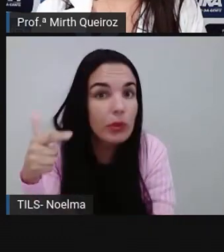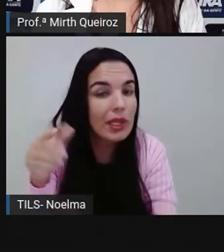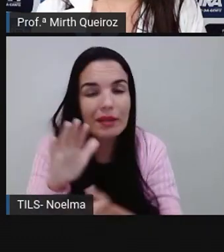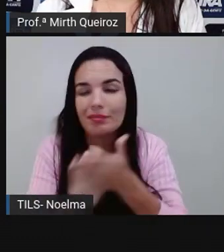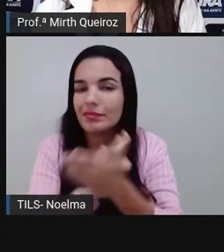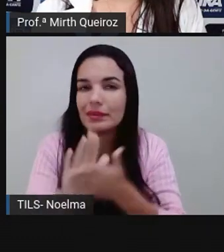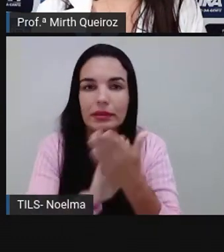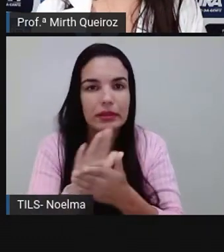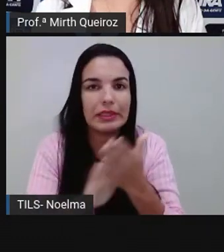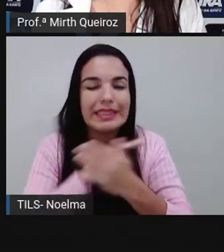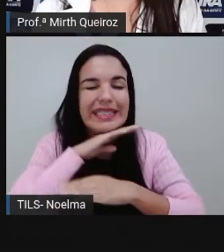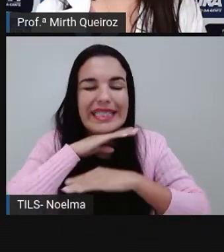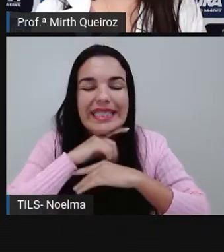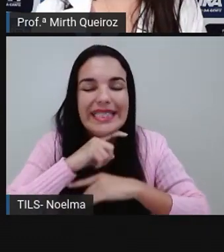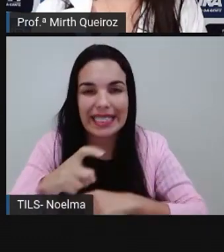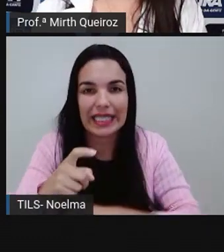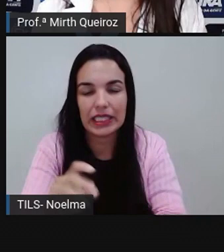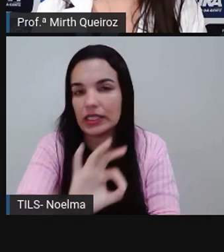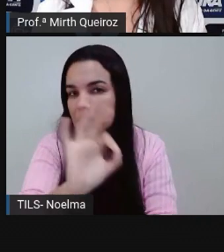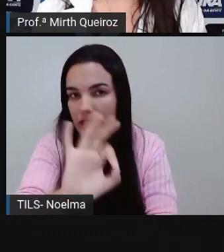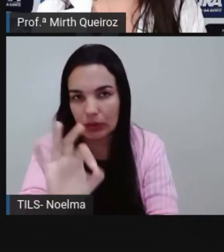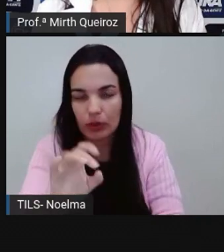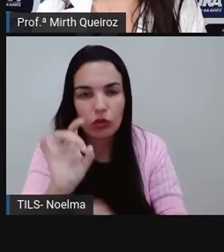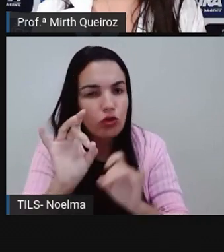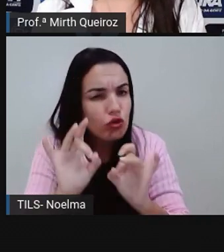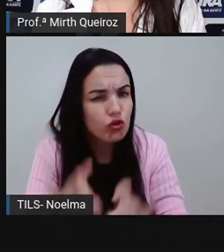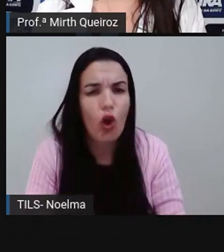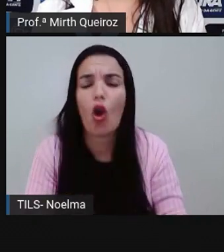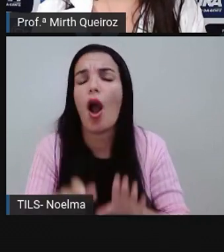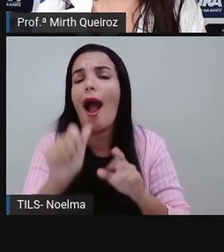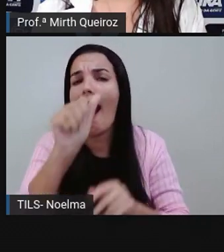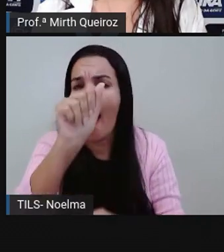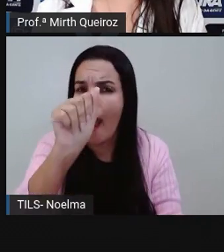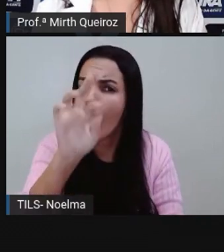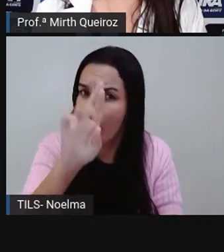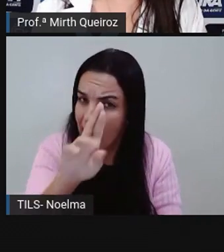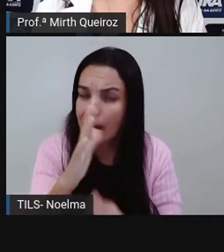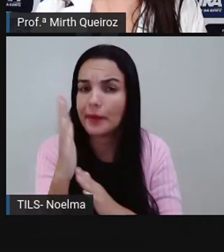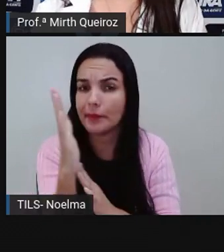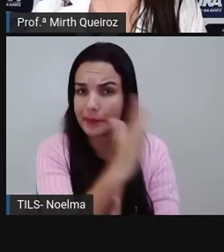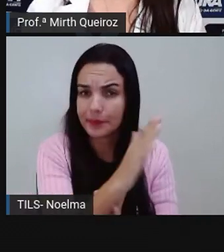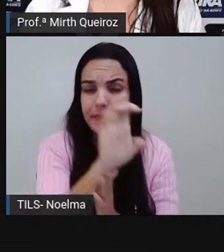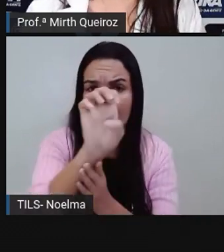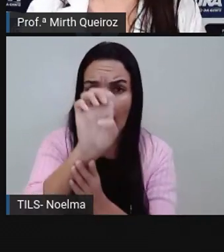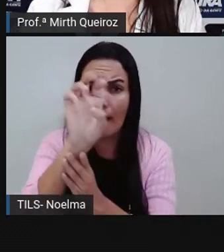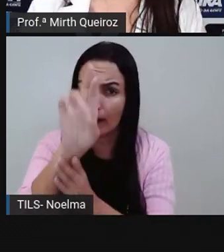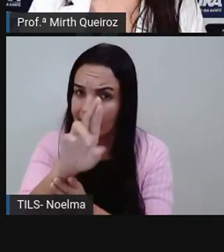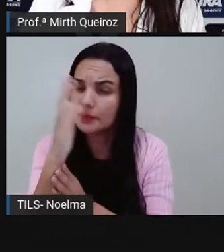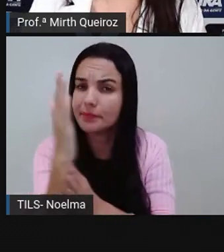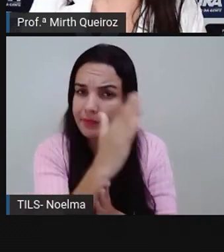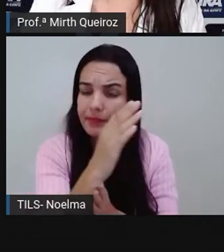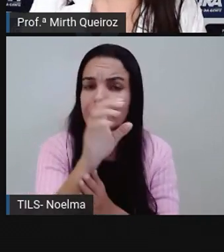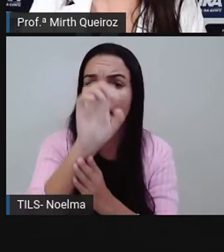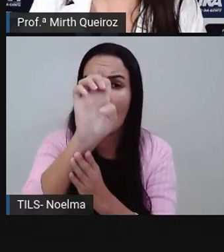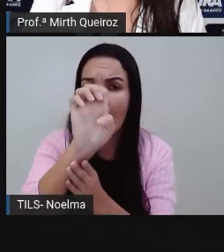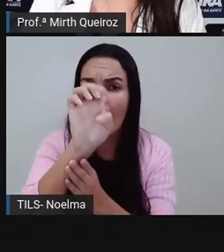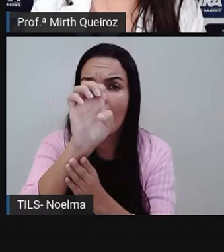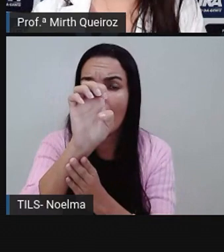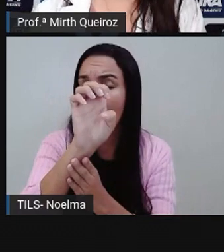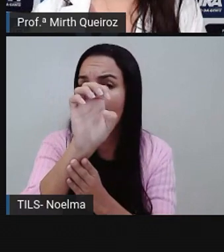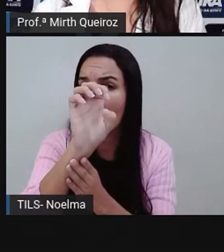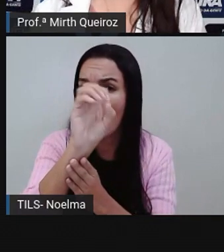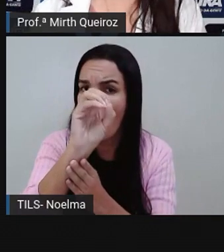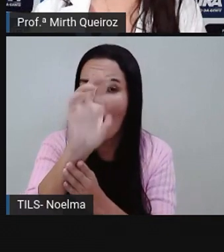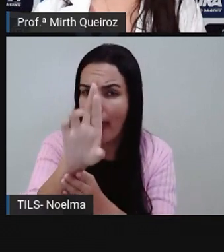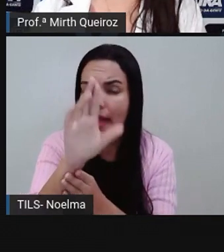primeira conjugação, ER ou OR da segunda conjugação e IR aí da terceira